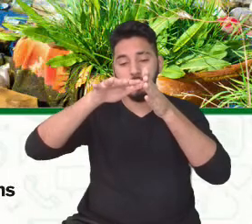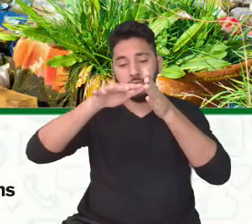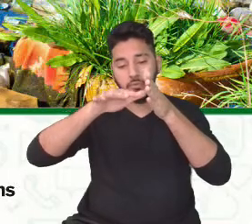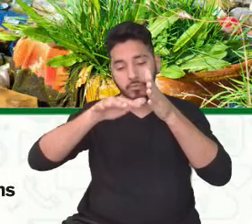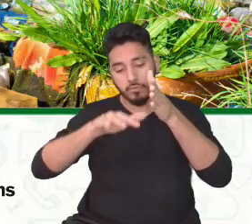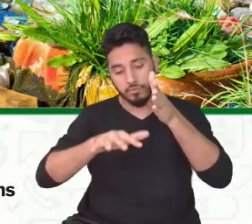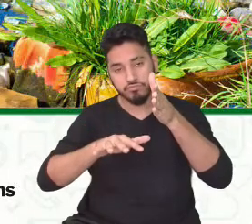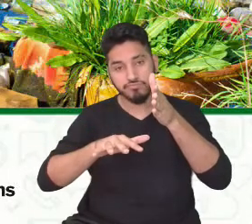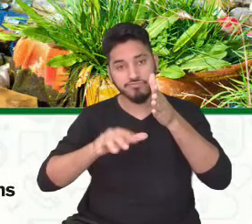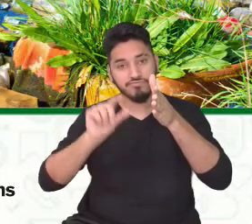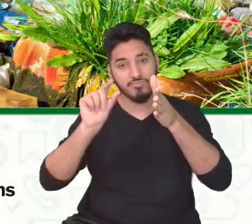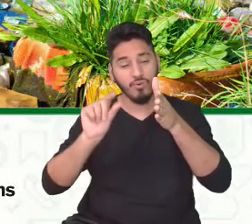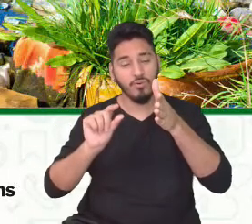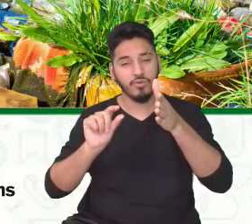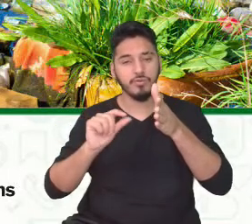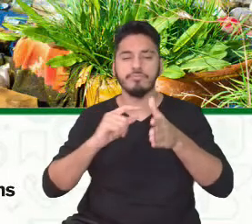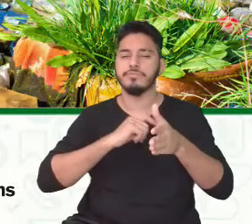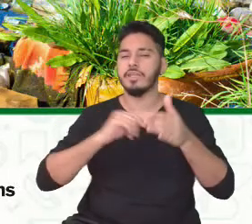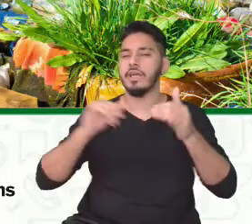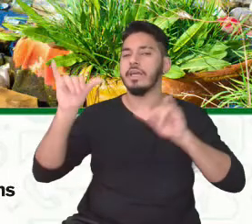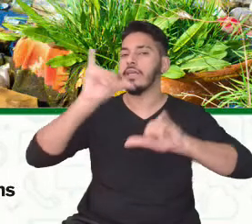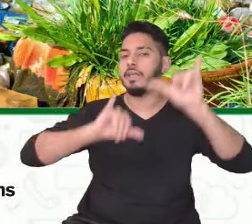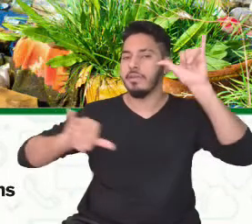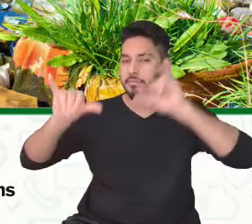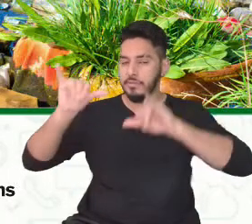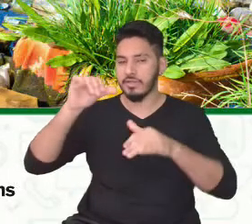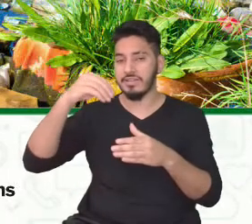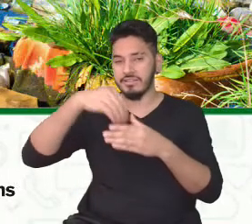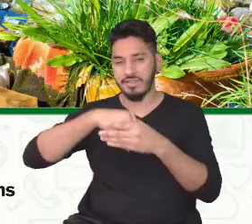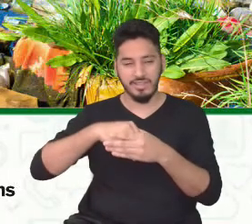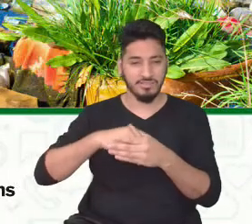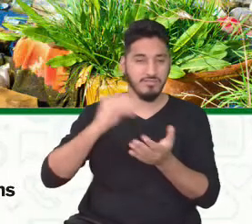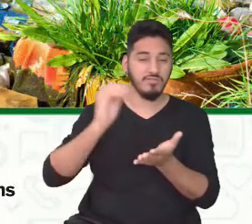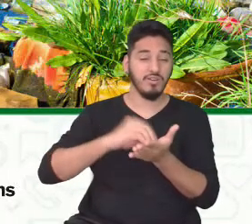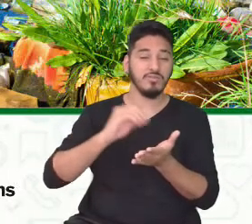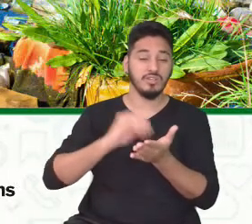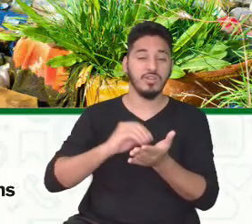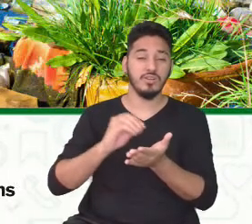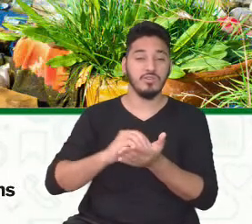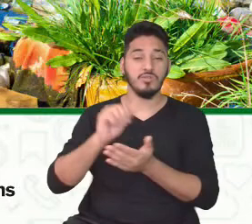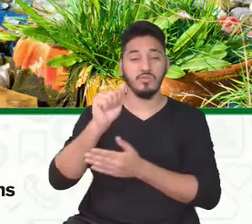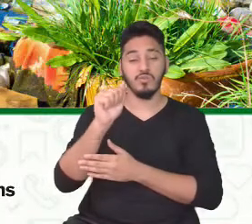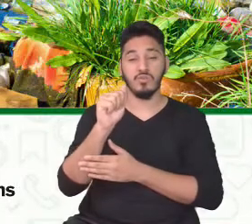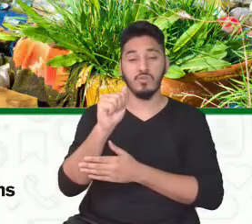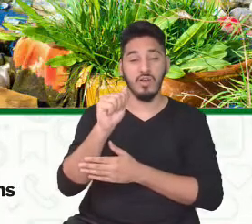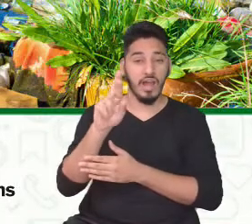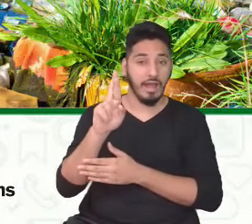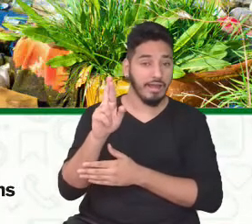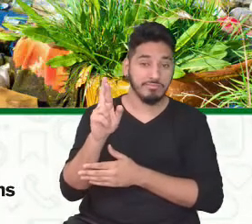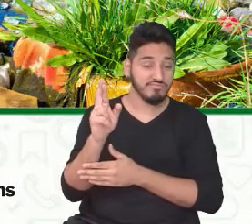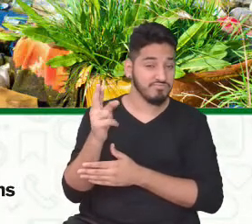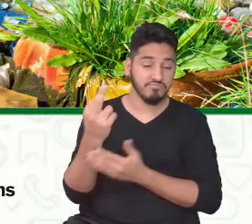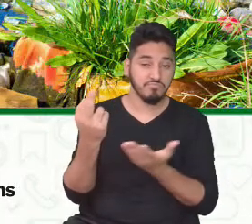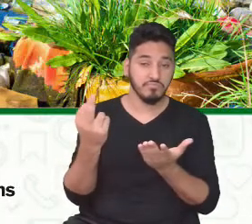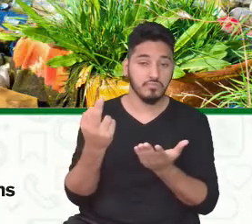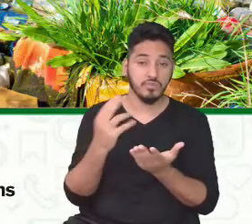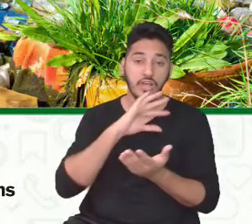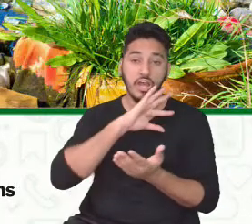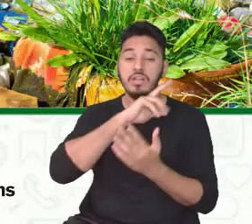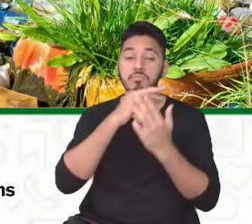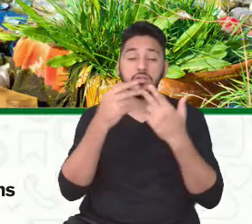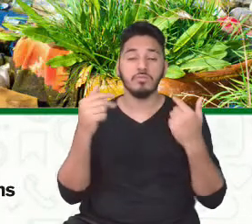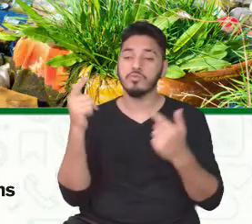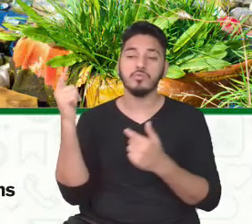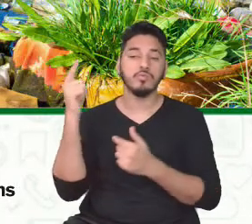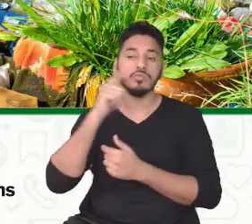então tem a questão química dessa água diminuindo a oxigenação os animais não vão podendo mais respirado